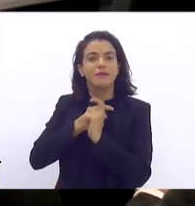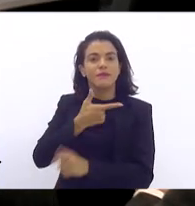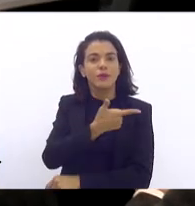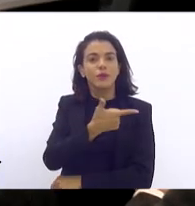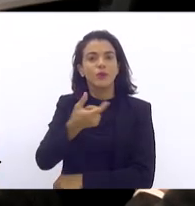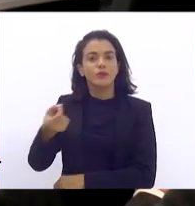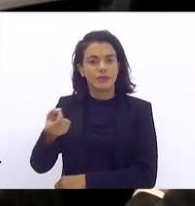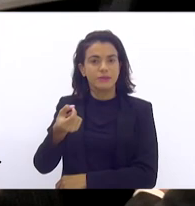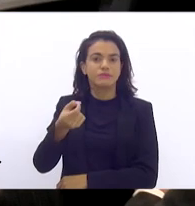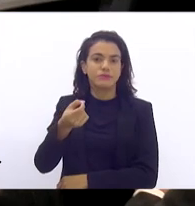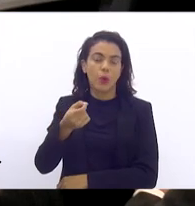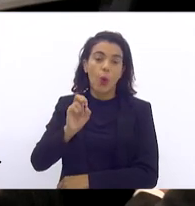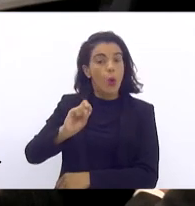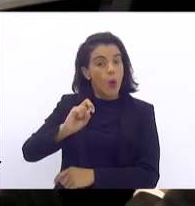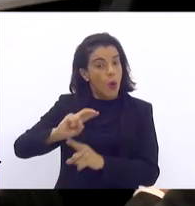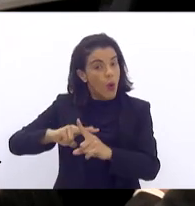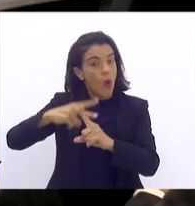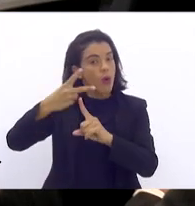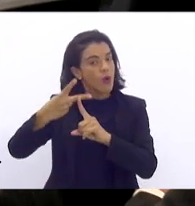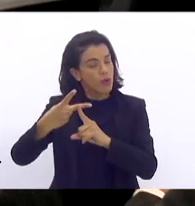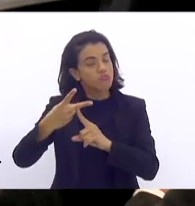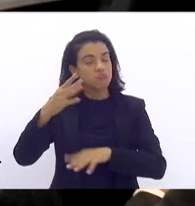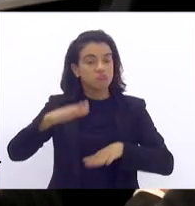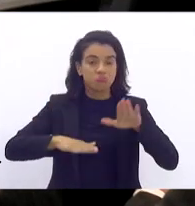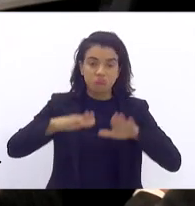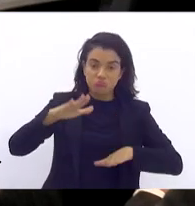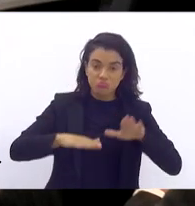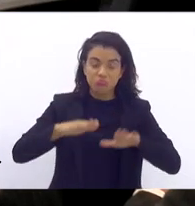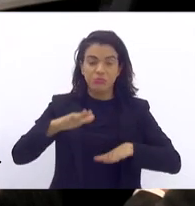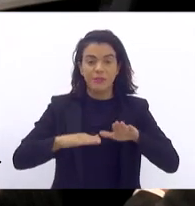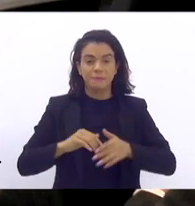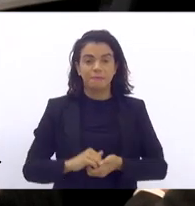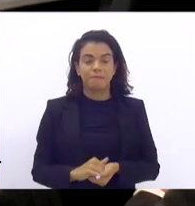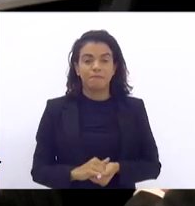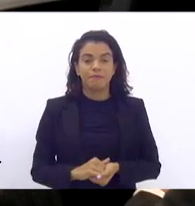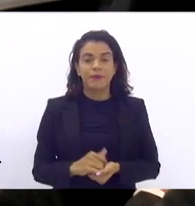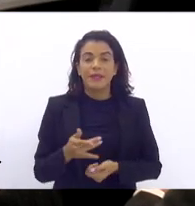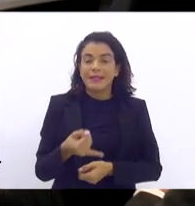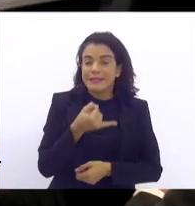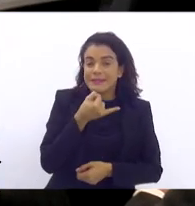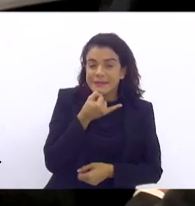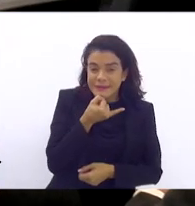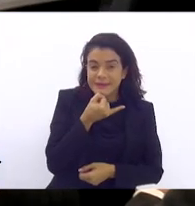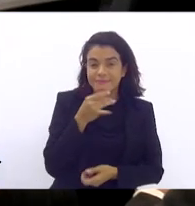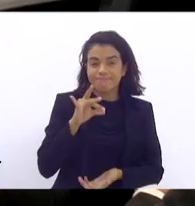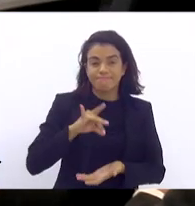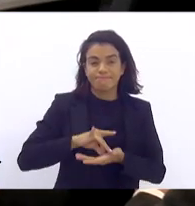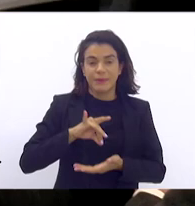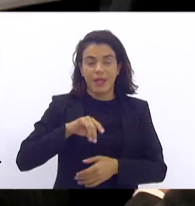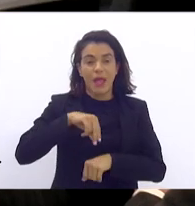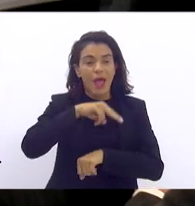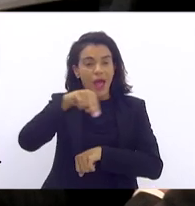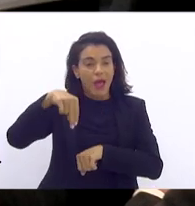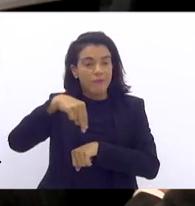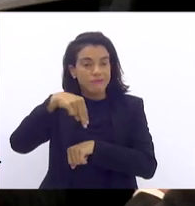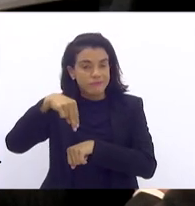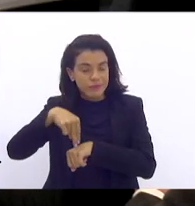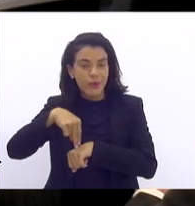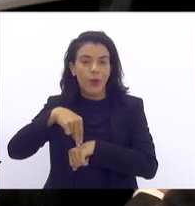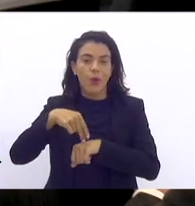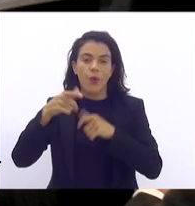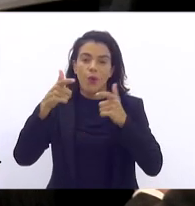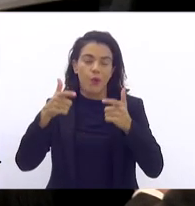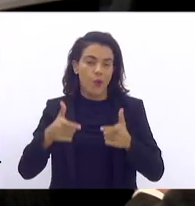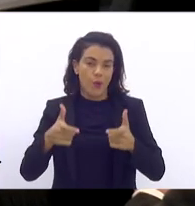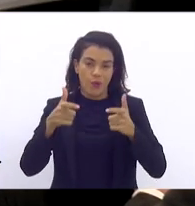ou mais né ou seja infelizmente a união se tornou não tem outra